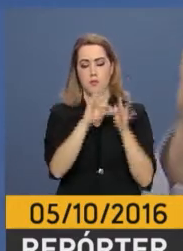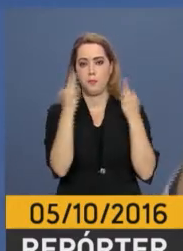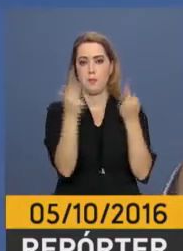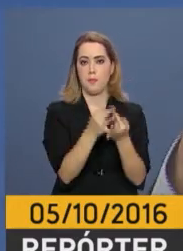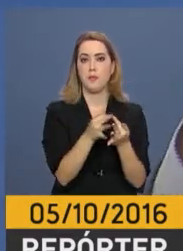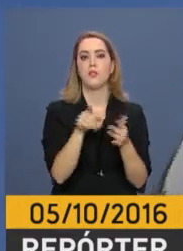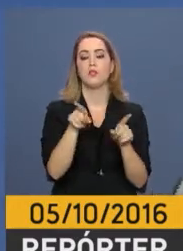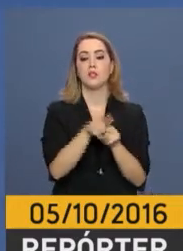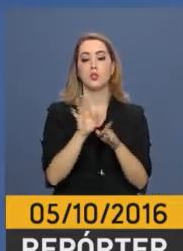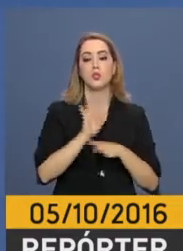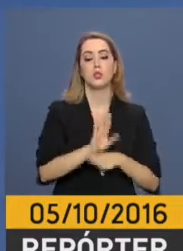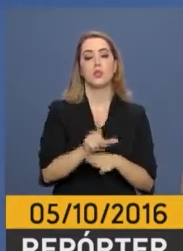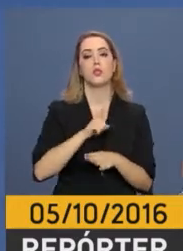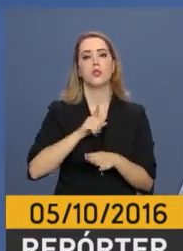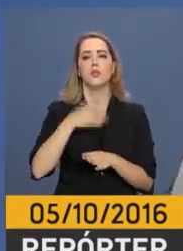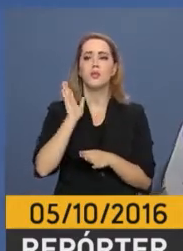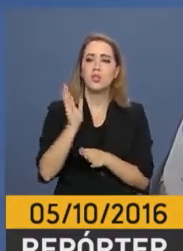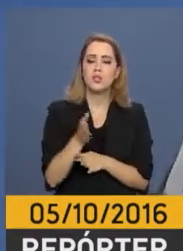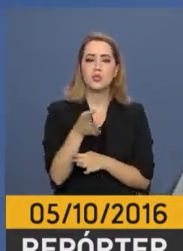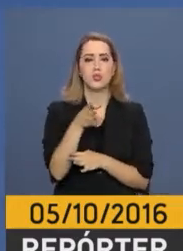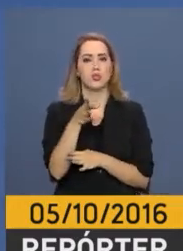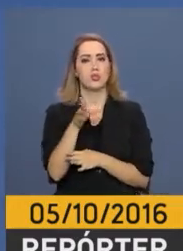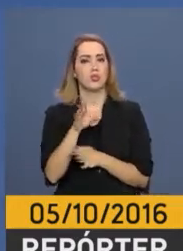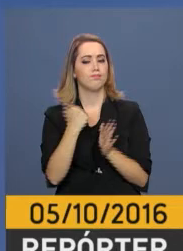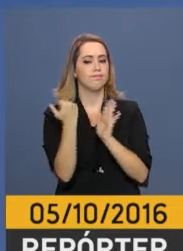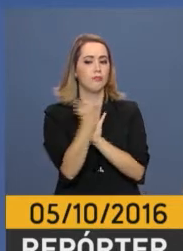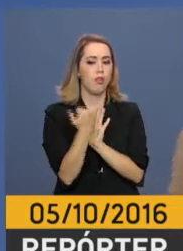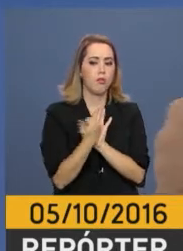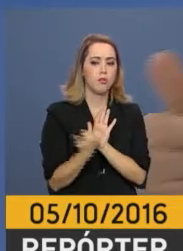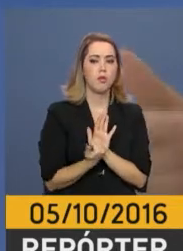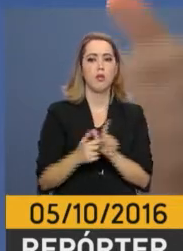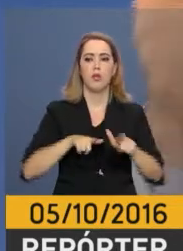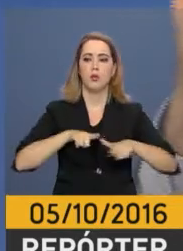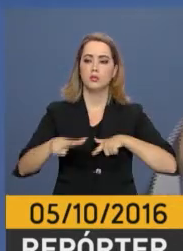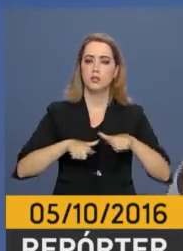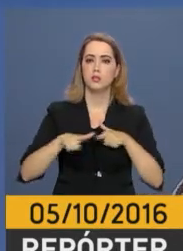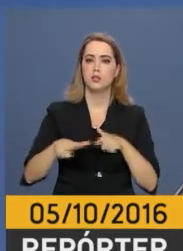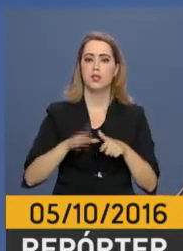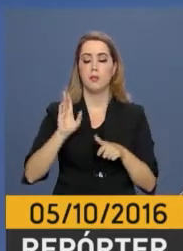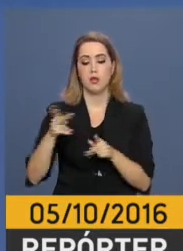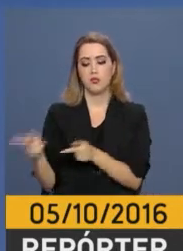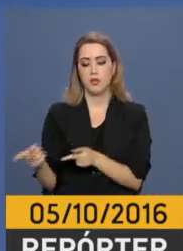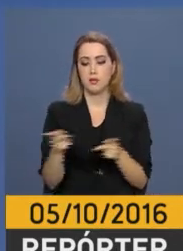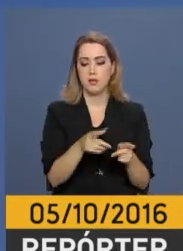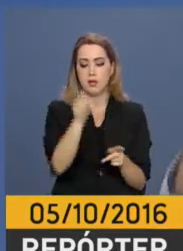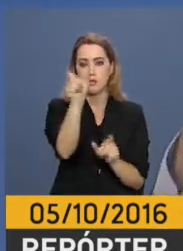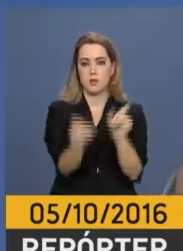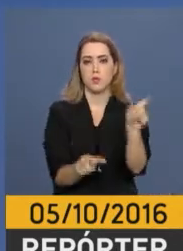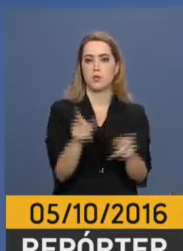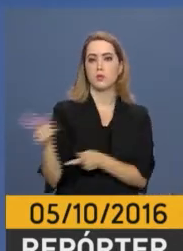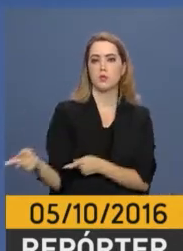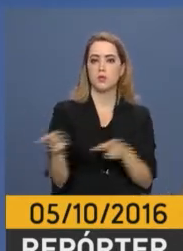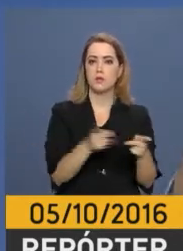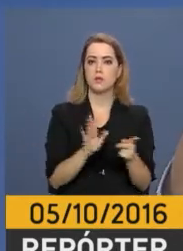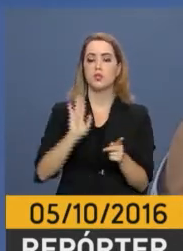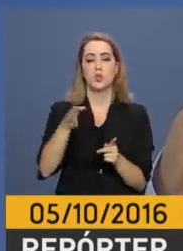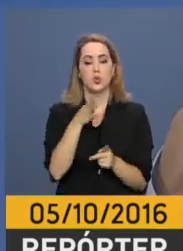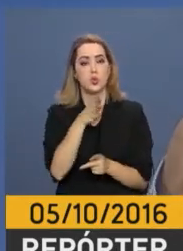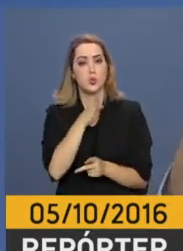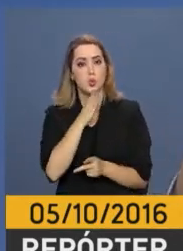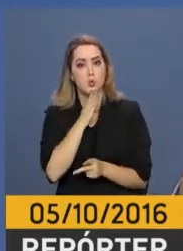municípios que já têm o que eles já têm o normal eles já têm os visitadores eles já têm o programa mandando ele já conhece o assunto